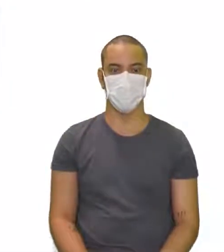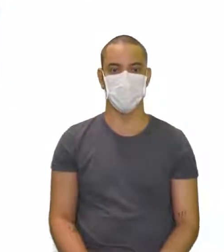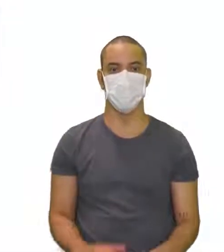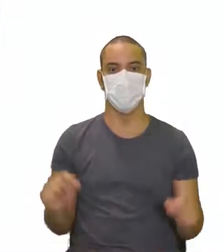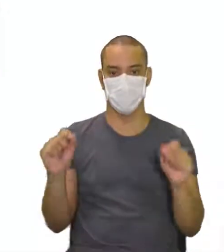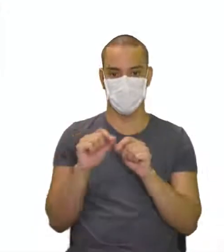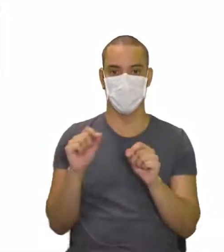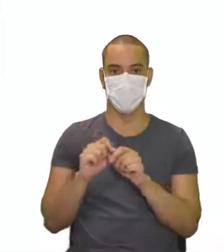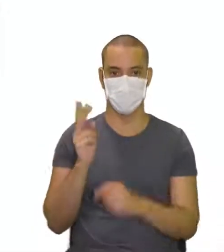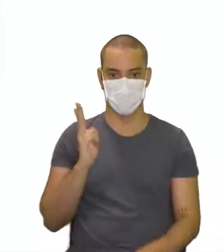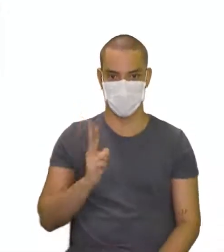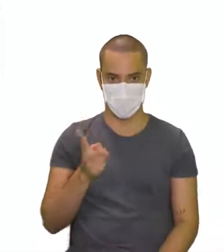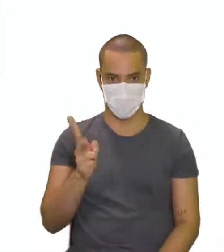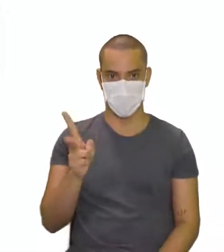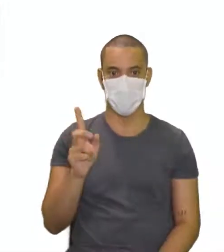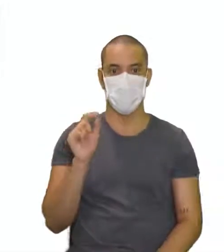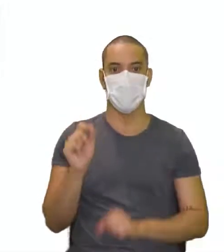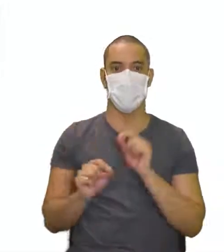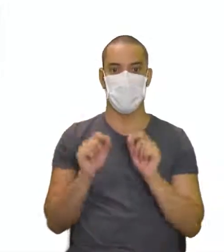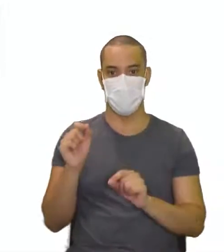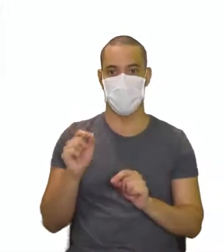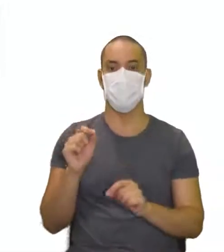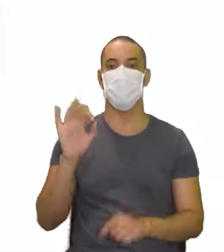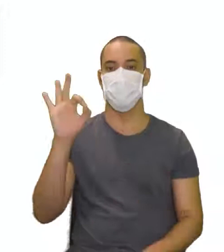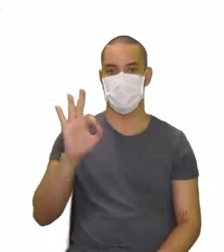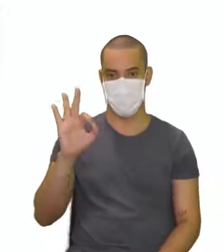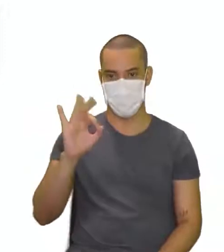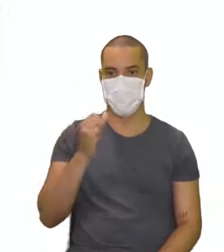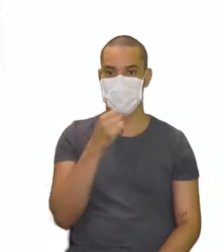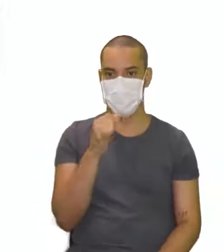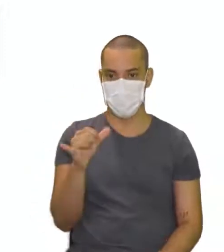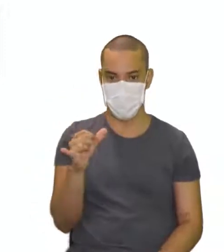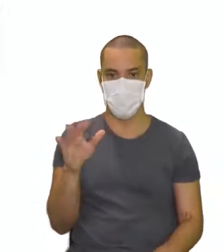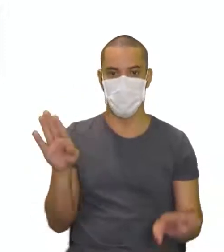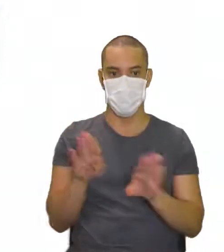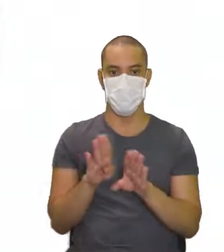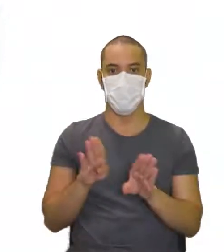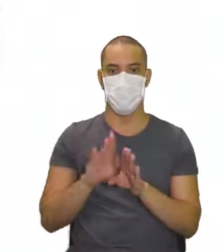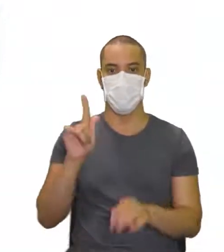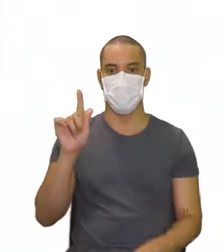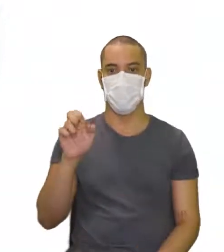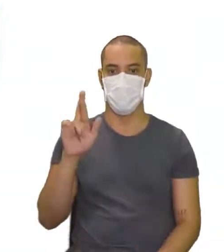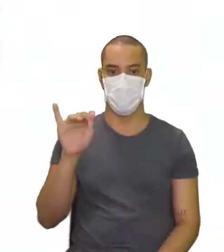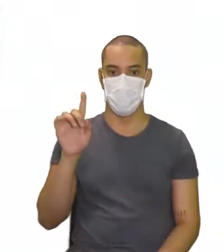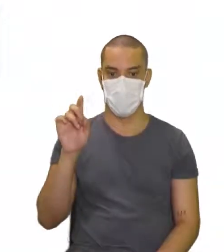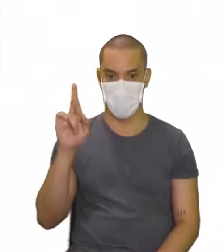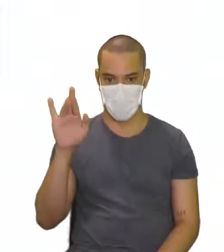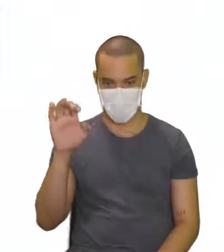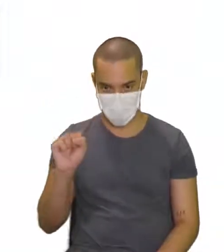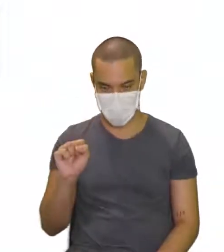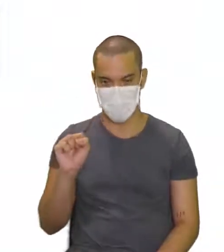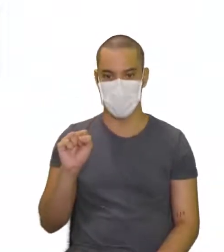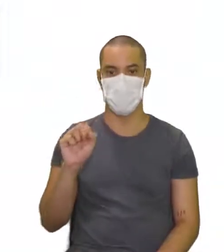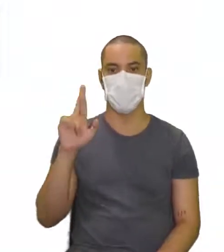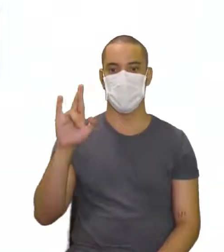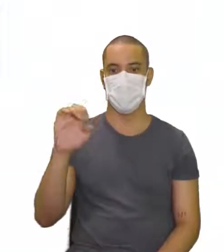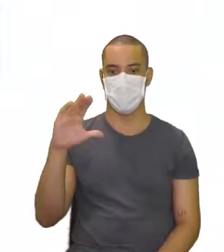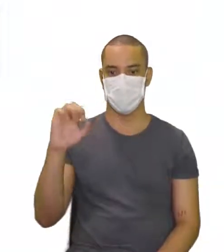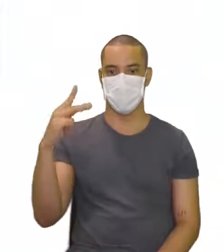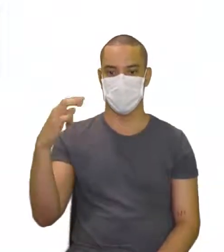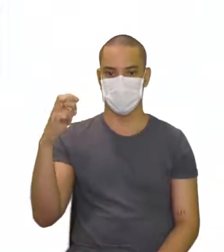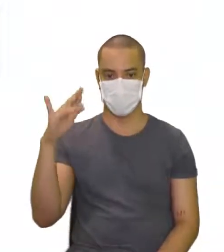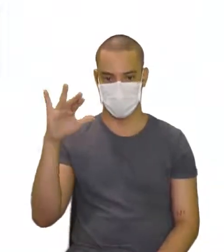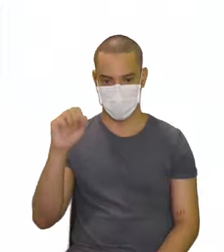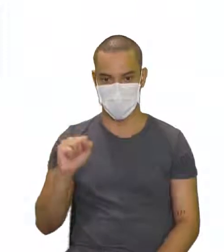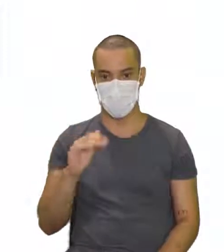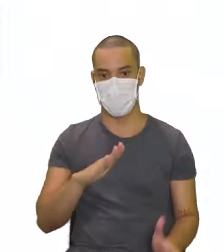falando de potência elétrica, vamos continuar falando aí de geradores e receptores, e também parte 1 e